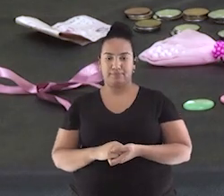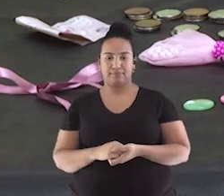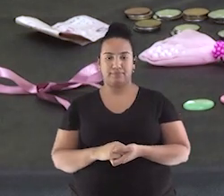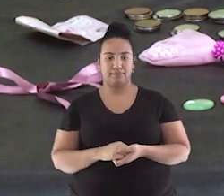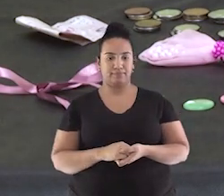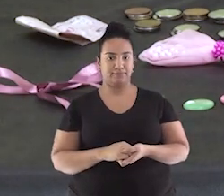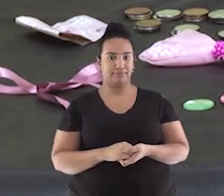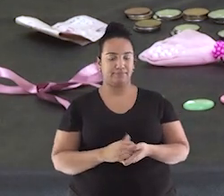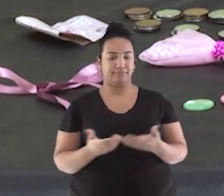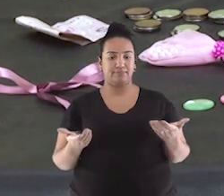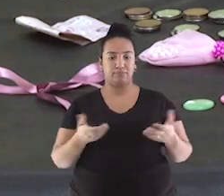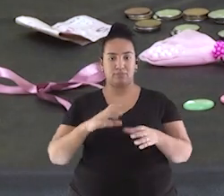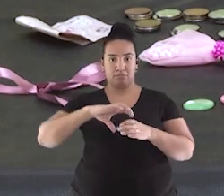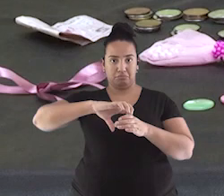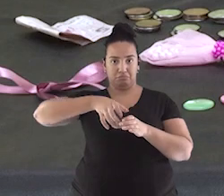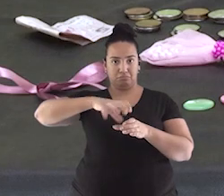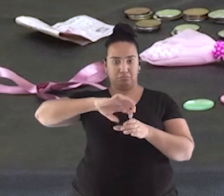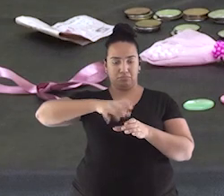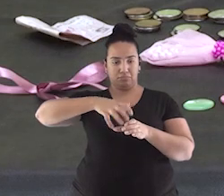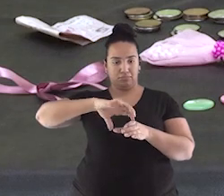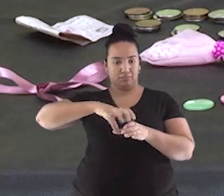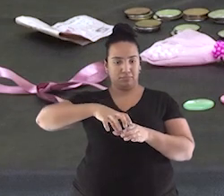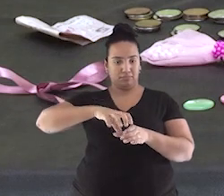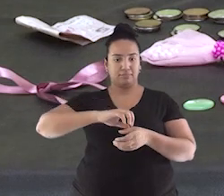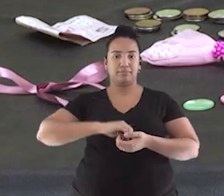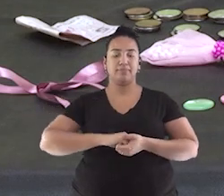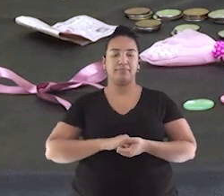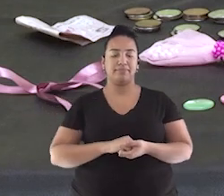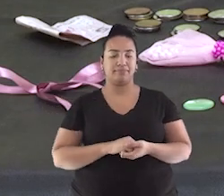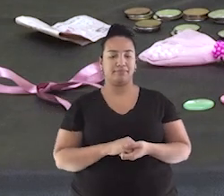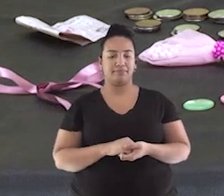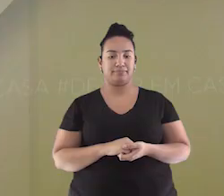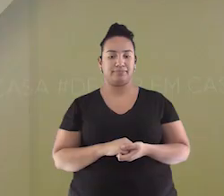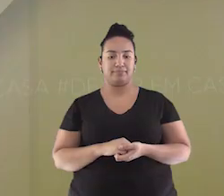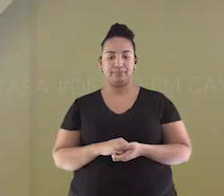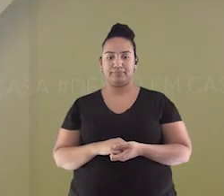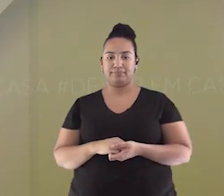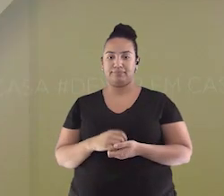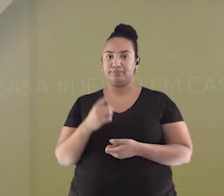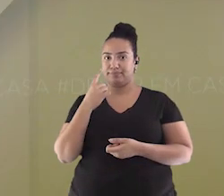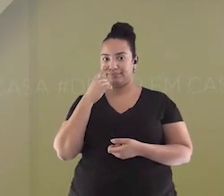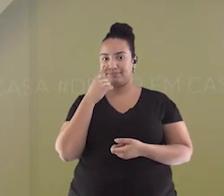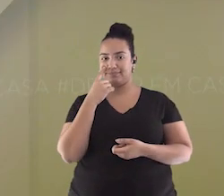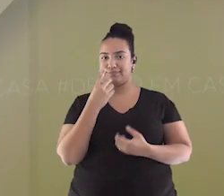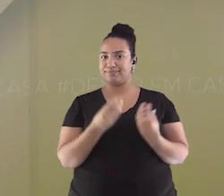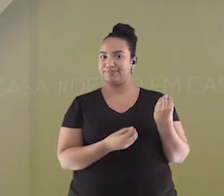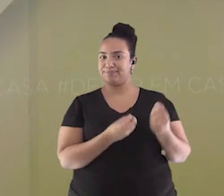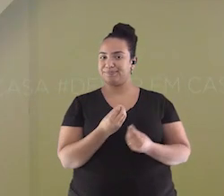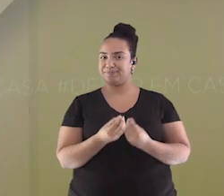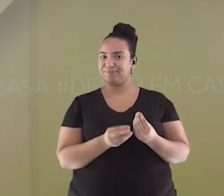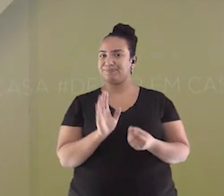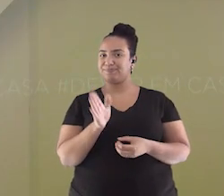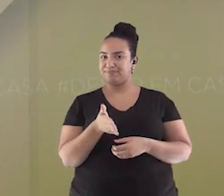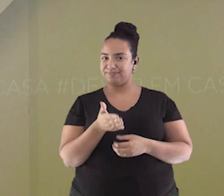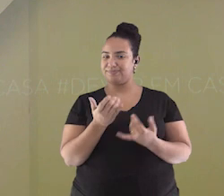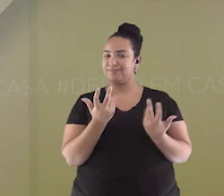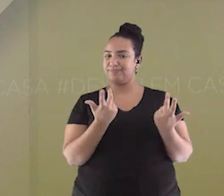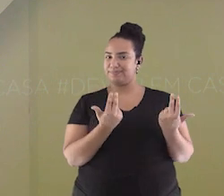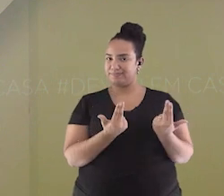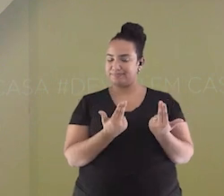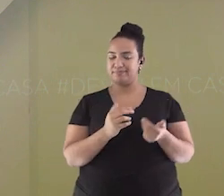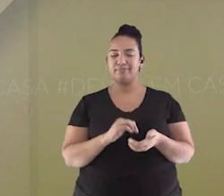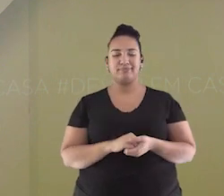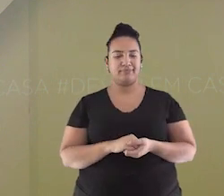grandão? E aí eu vou tampar meu pote. E aí ele já tá tomando forma, né, pessoal? Já parece